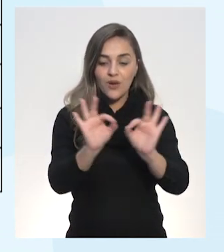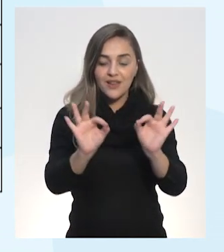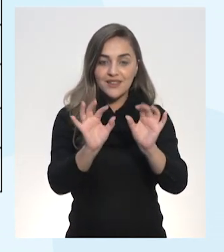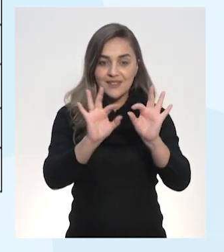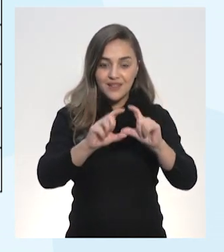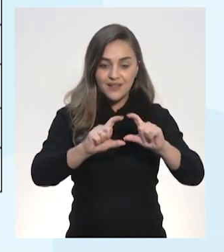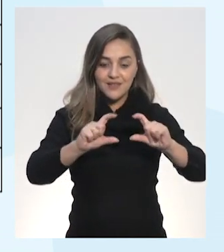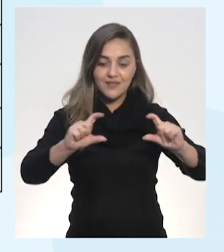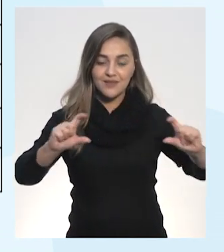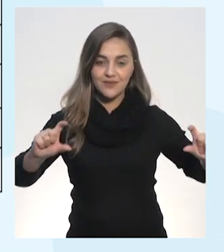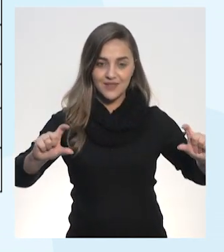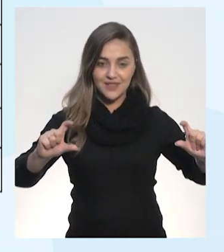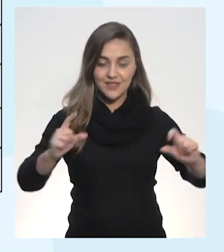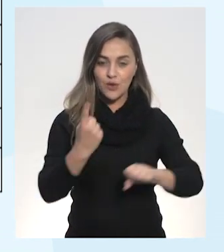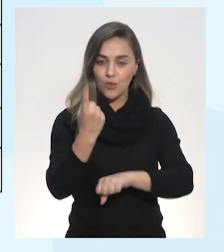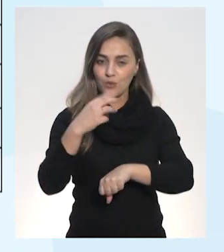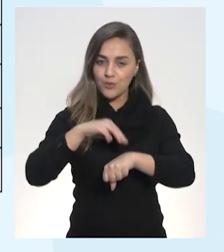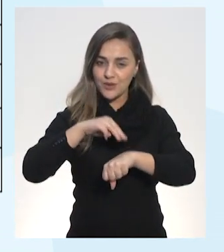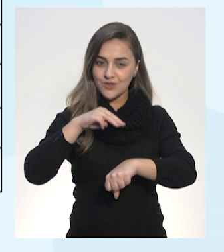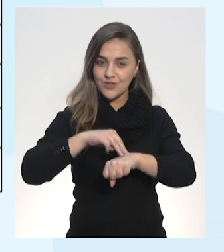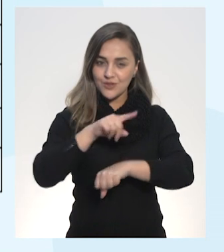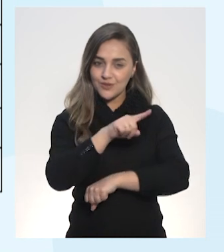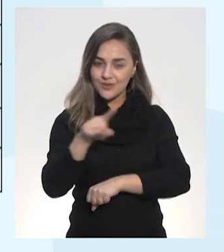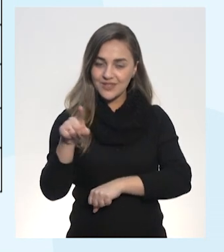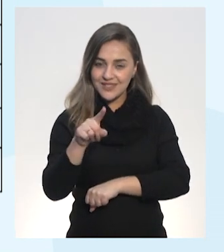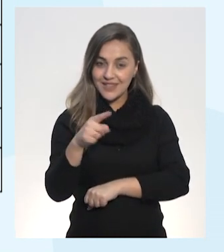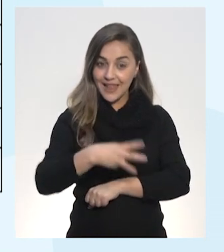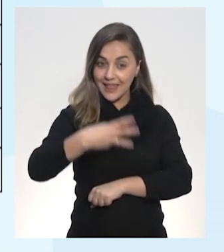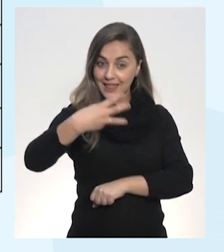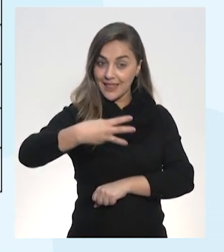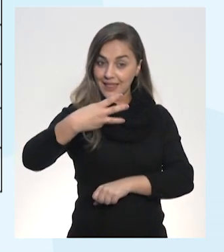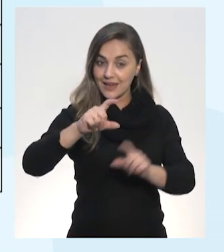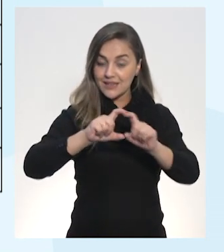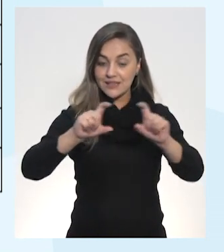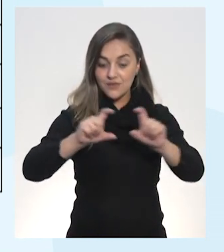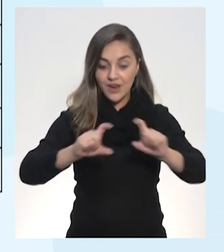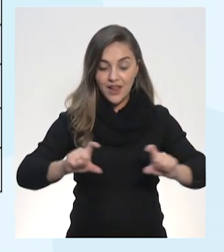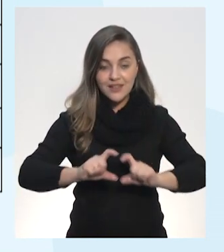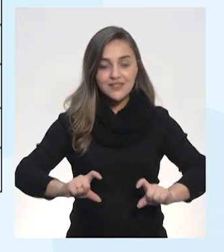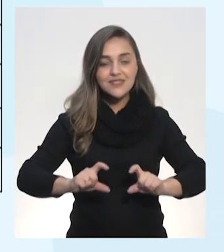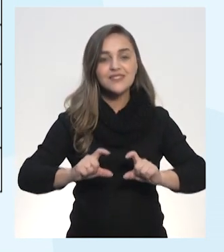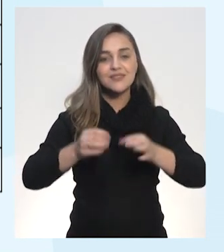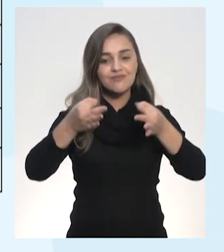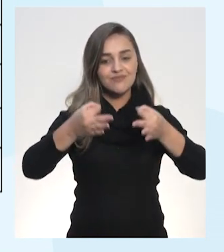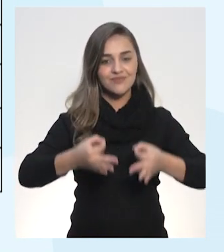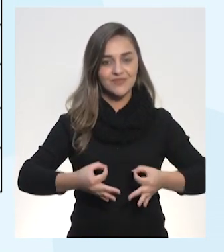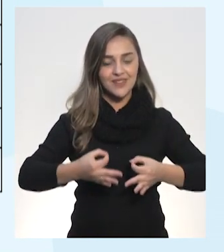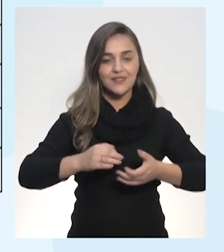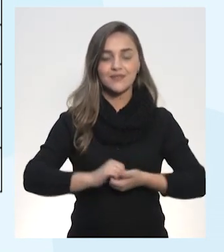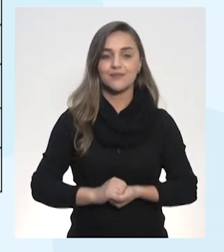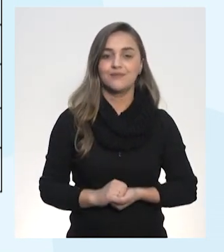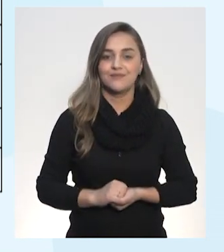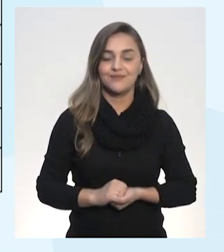agora 1 minutinho para criar aí 3 frases com a estrutura certinha. Vamos lá, a gente já volta.